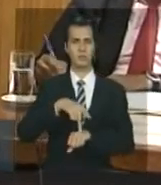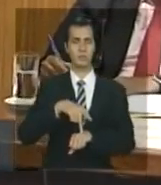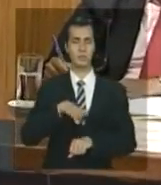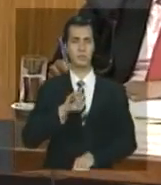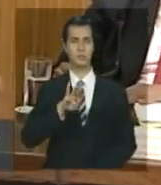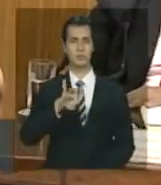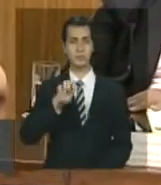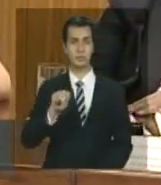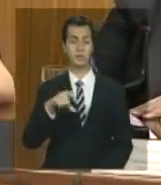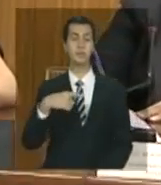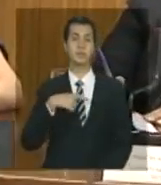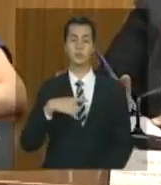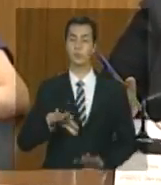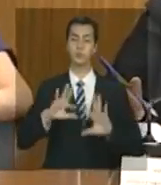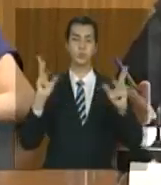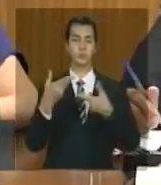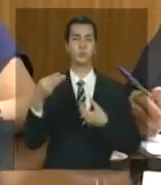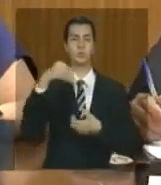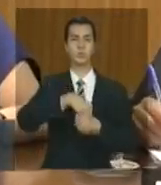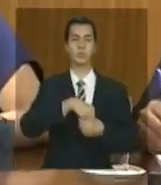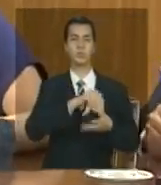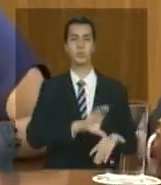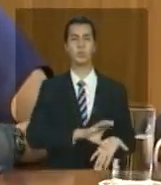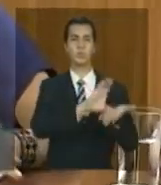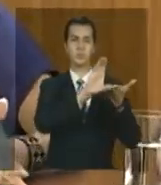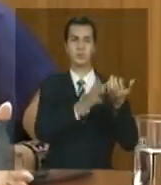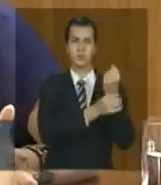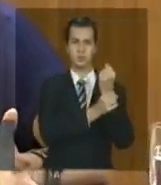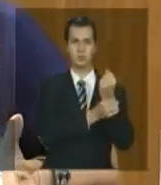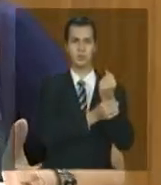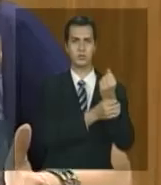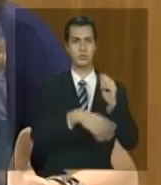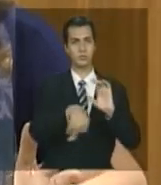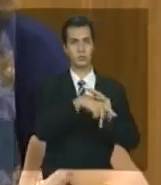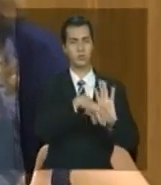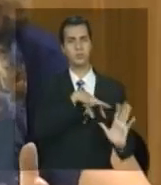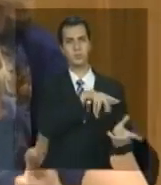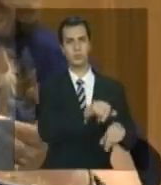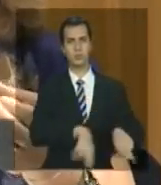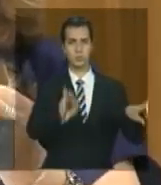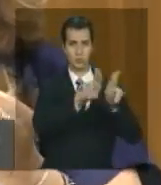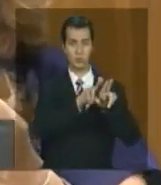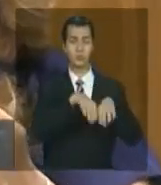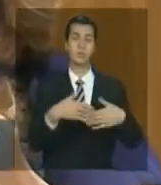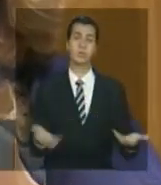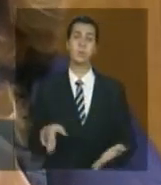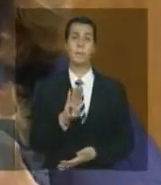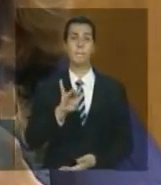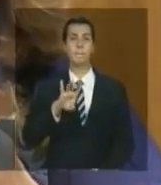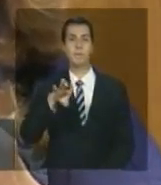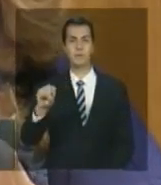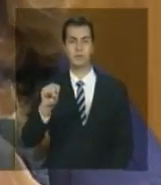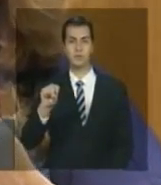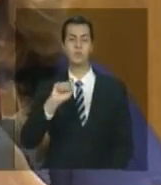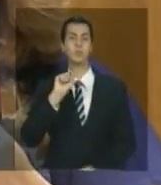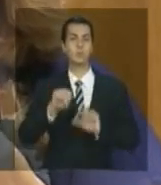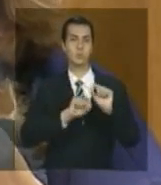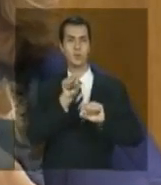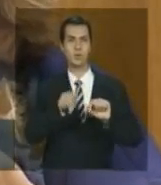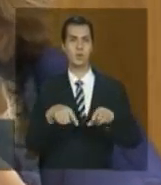no Conselho de Segurança. Não é o BRICS é um grupo,